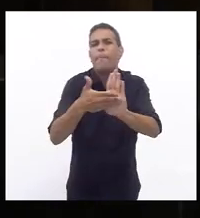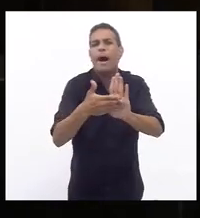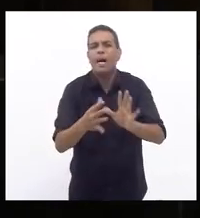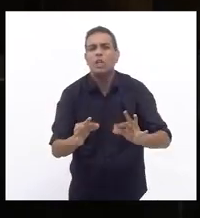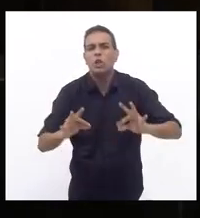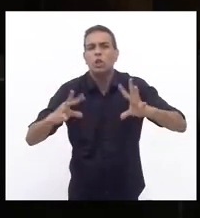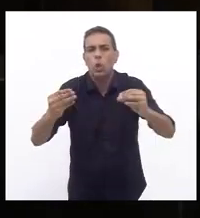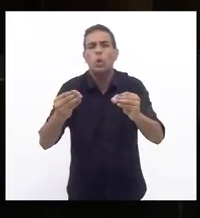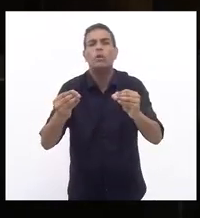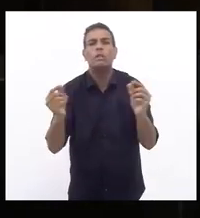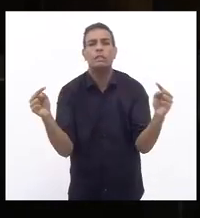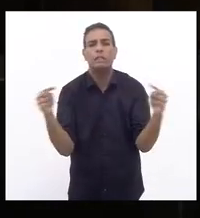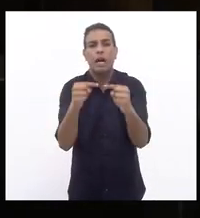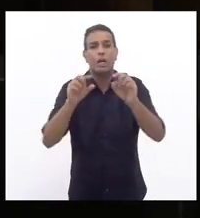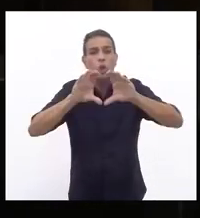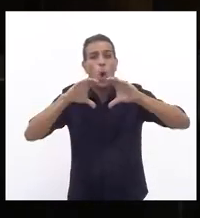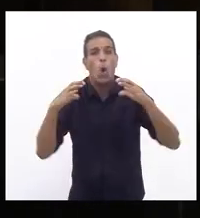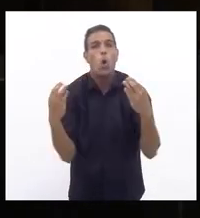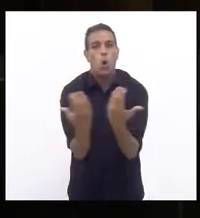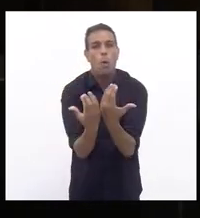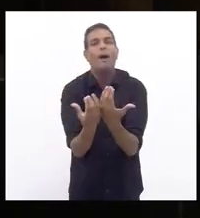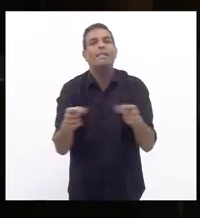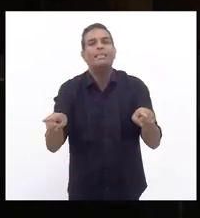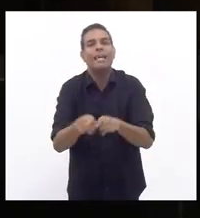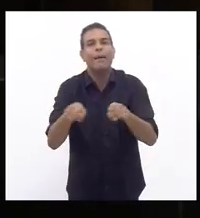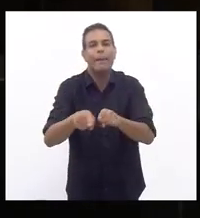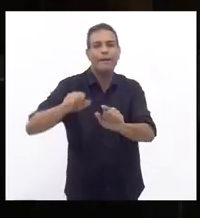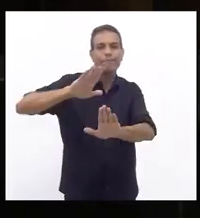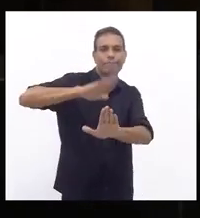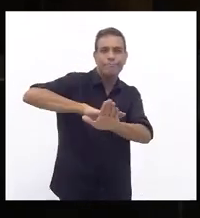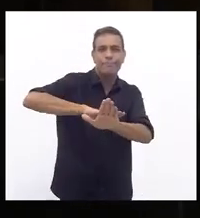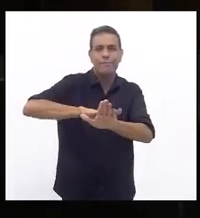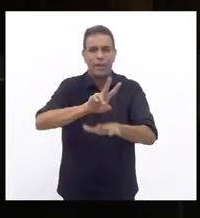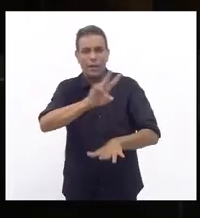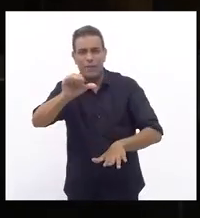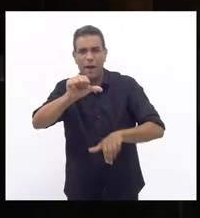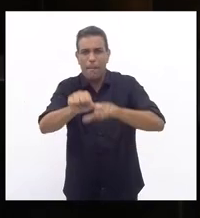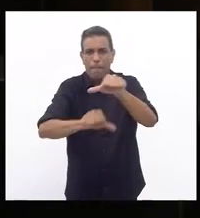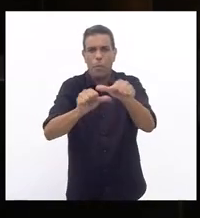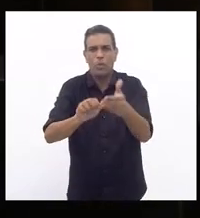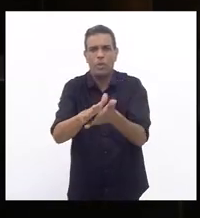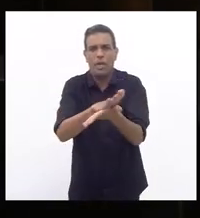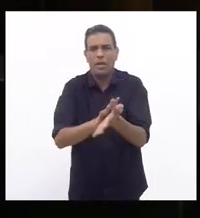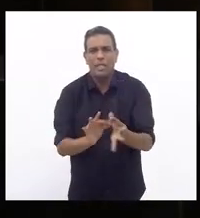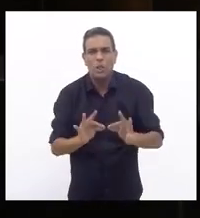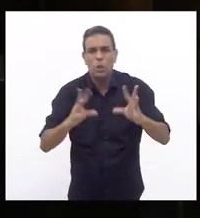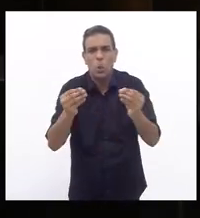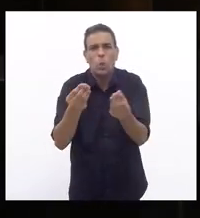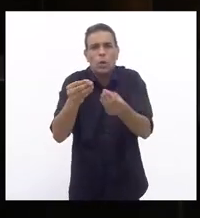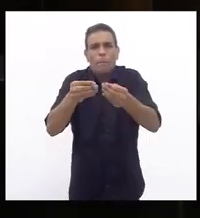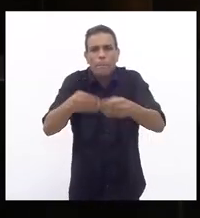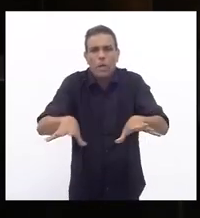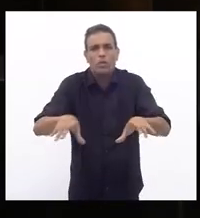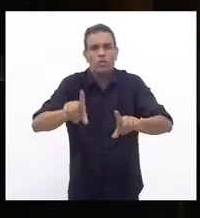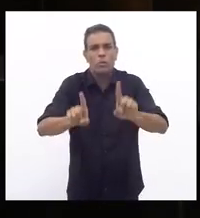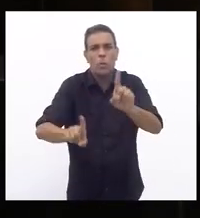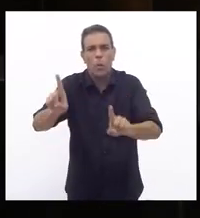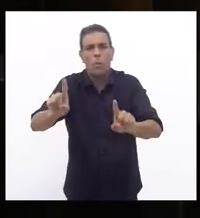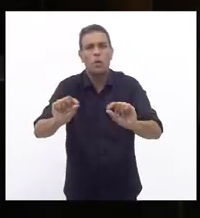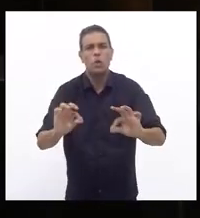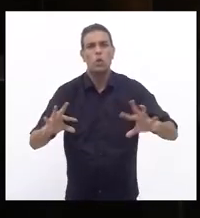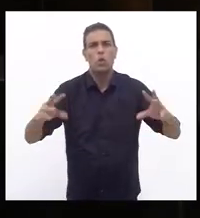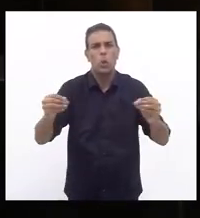condições por mútuo consentimento e, ainda assim, desde que não resultem, direta ou indiretamente, prejuízos ao empregado sob pena